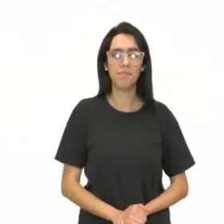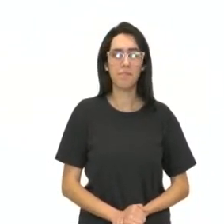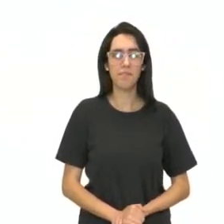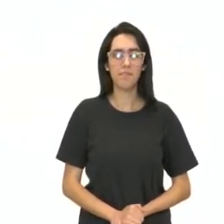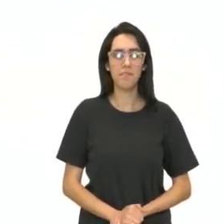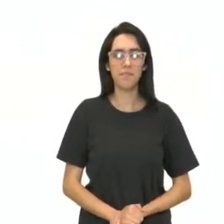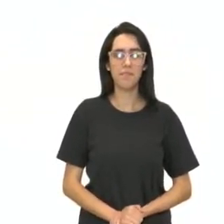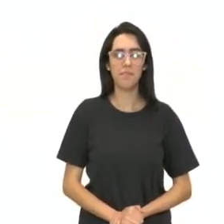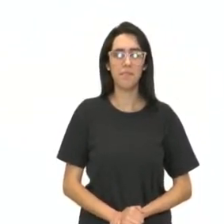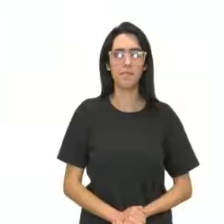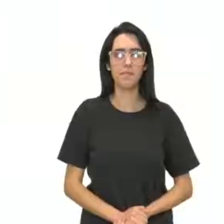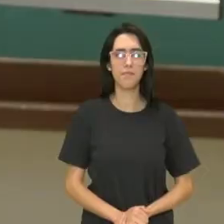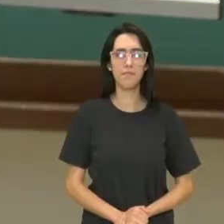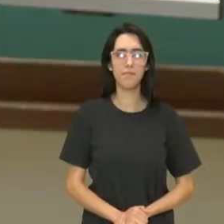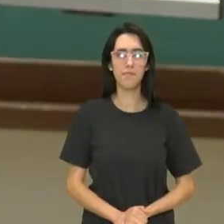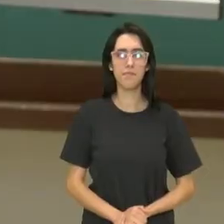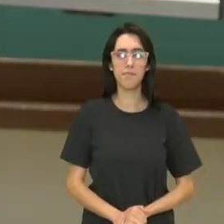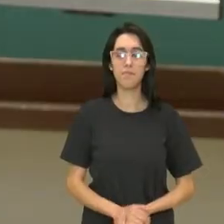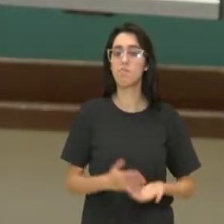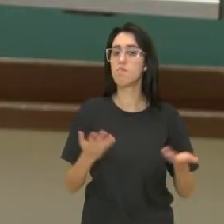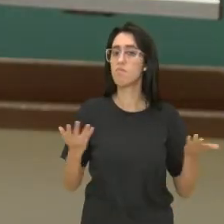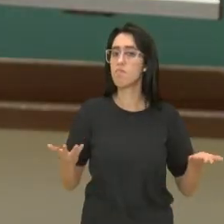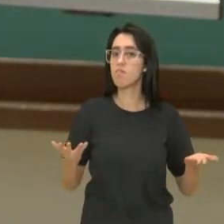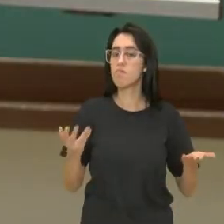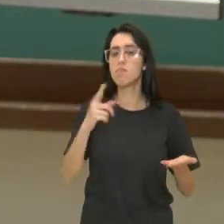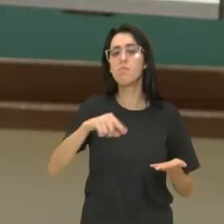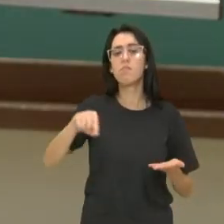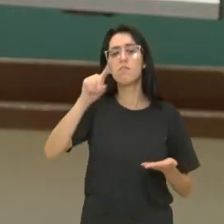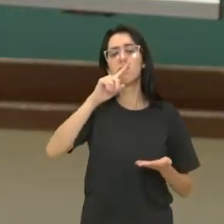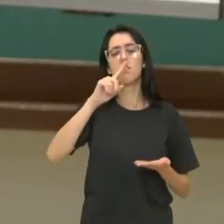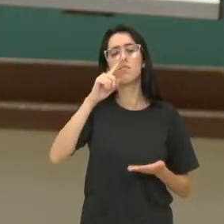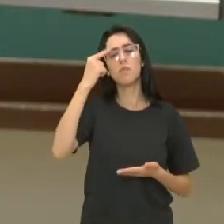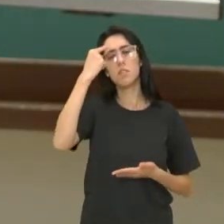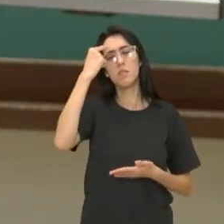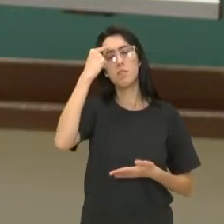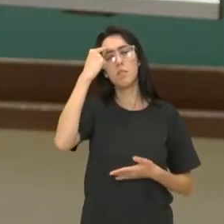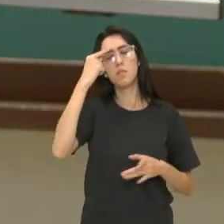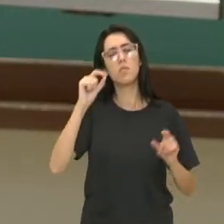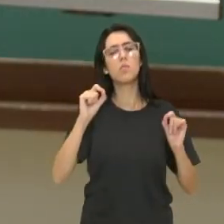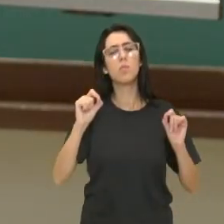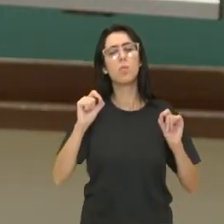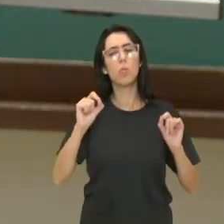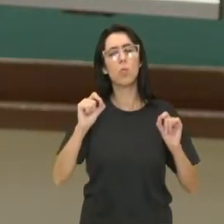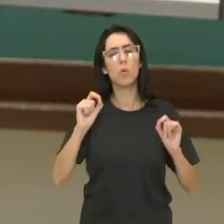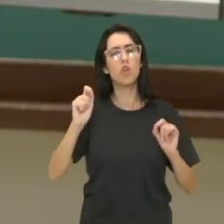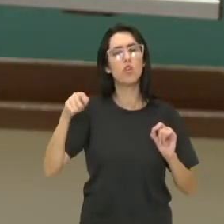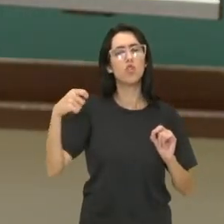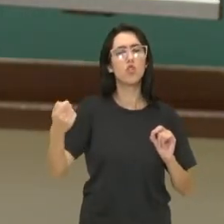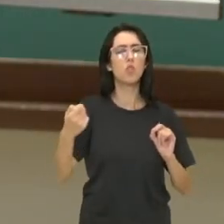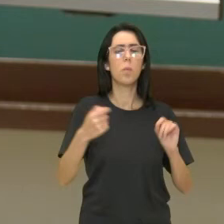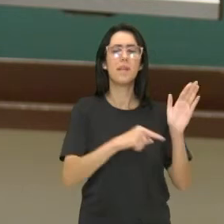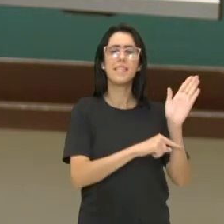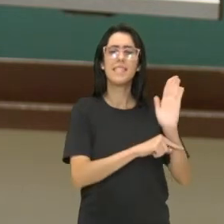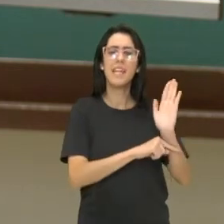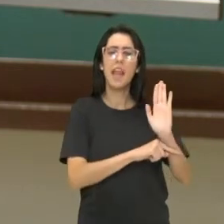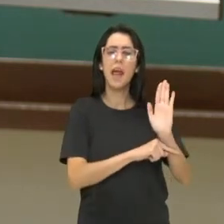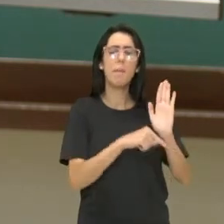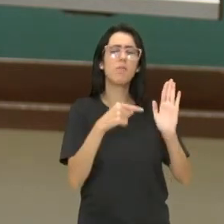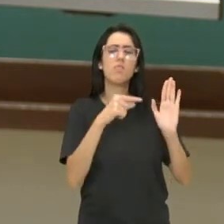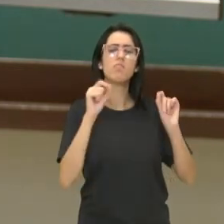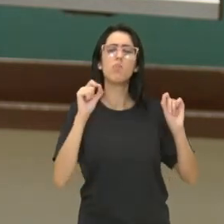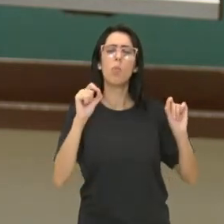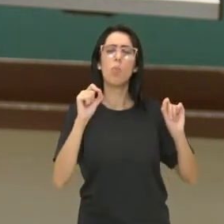aspectos da vida? E aí, o que vocês acreditam? O que vocês pensam sobre o cinema, sobre o filme?